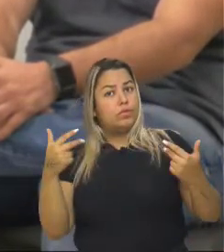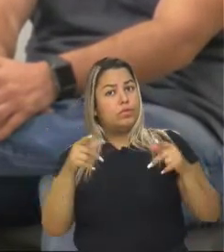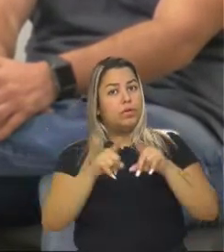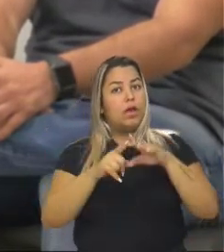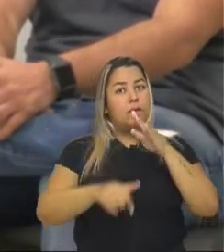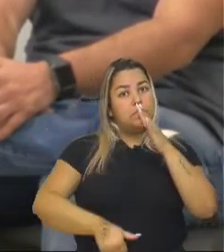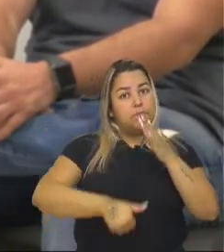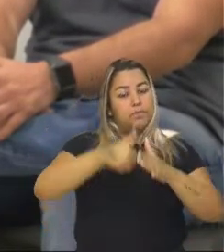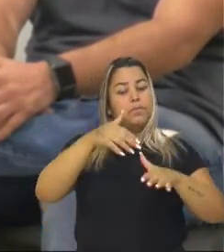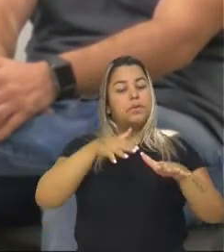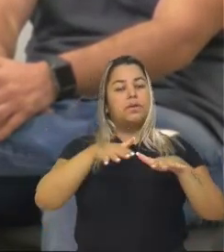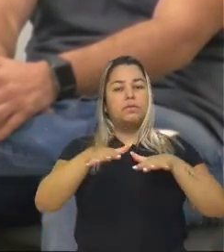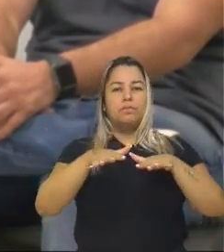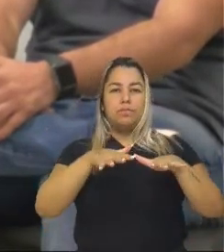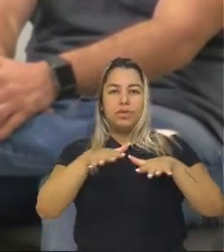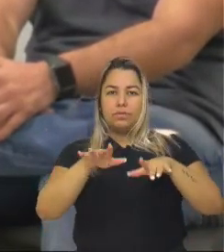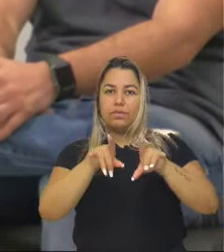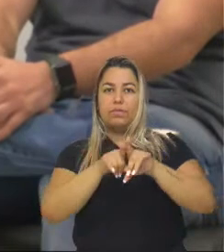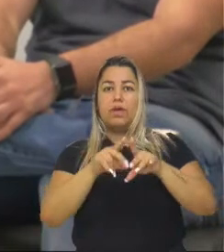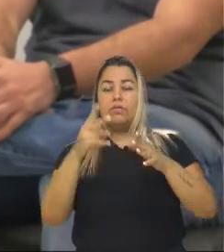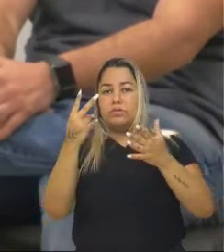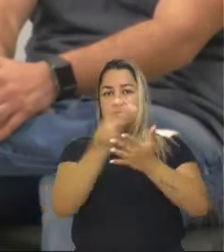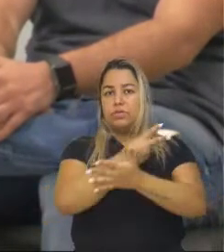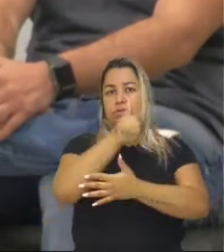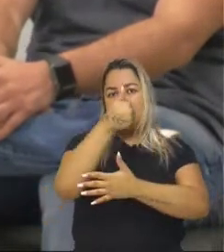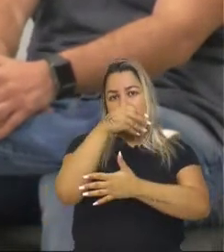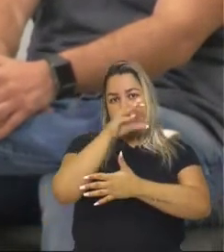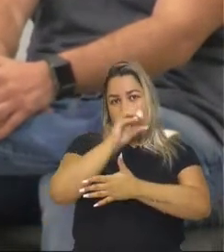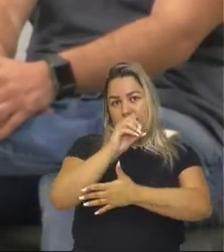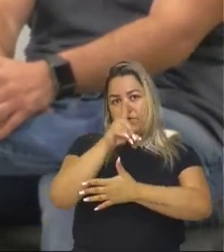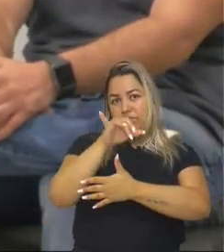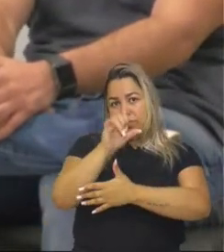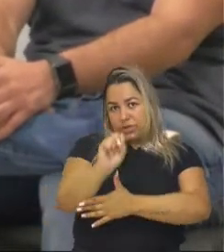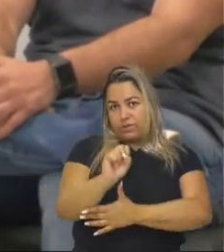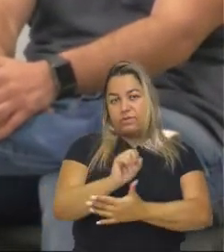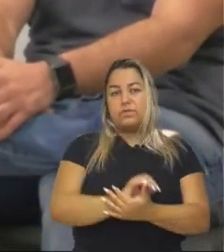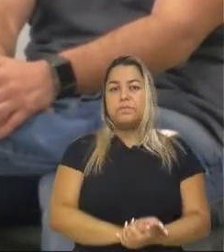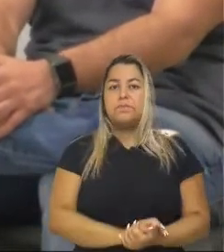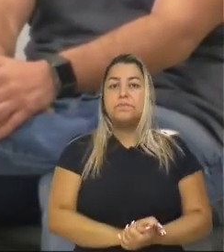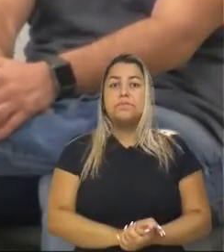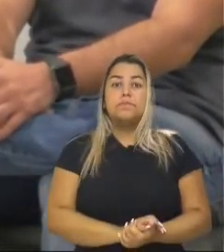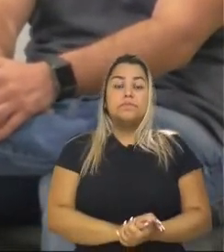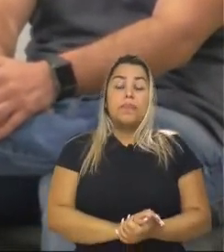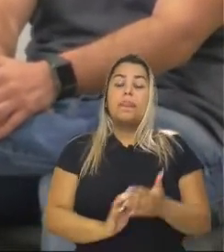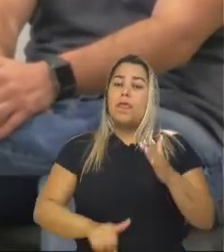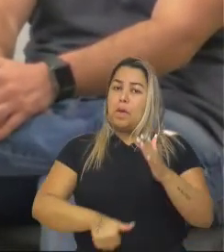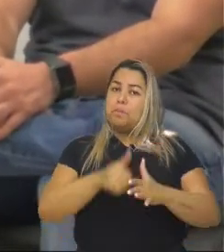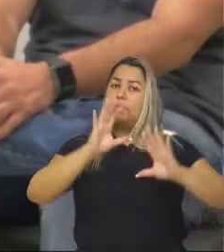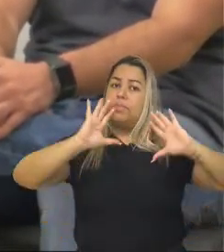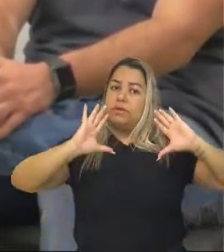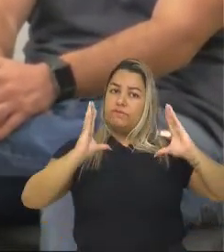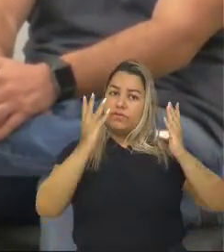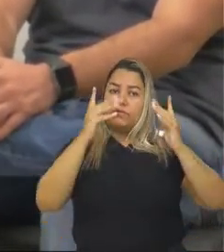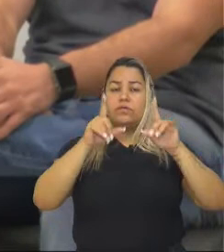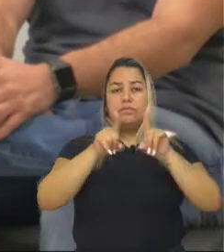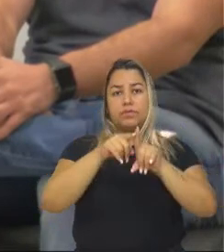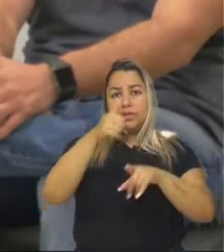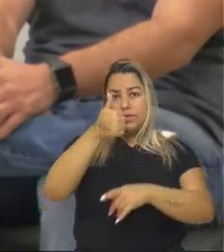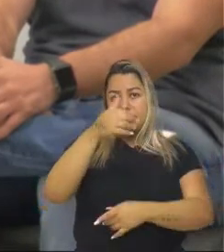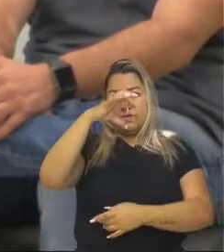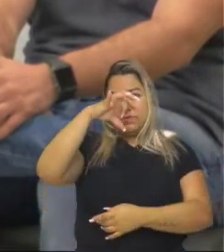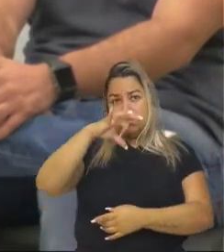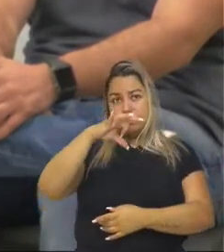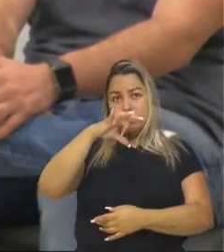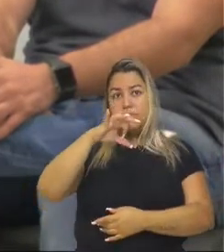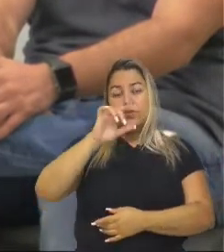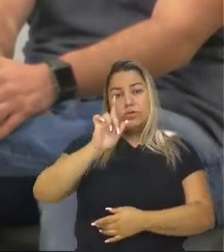primeira plenária dessa gestão aconteceu há menos de 10 dias. E esse é o primeiro evento da 19ª